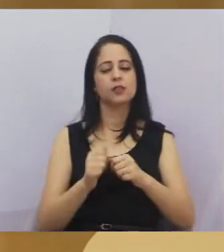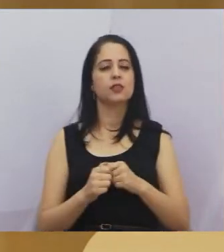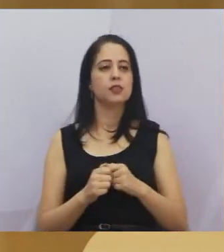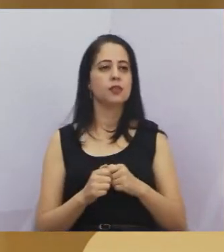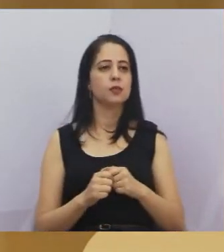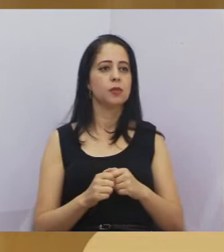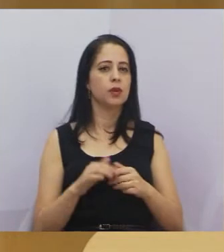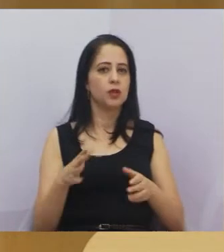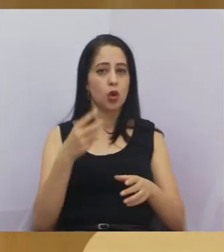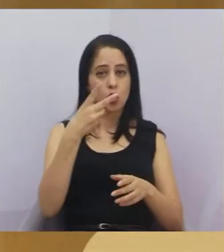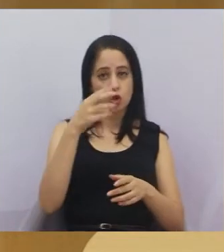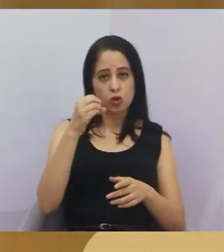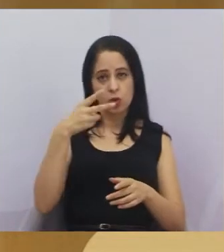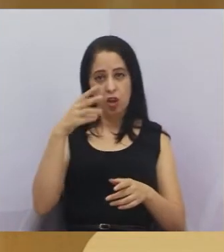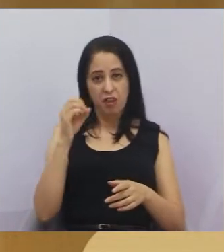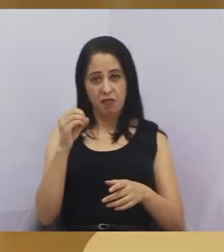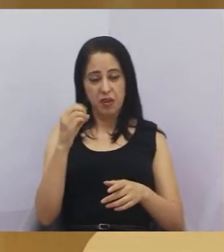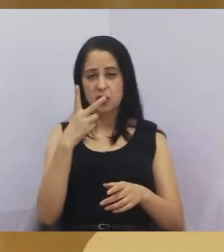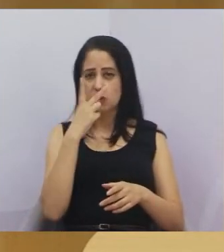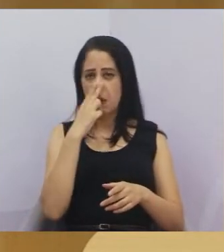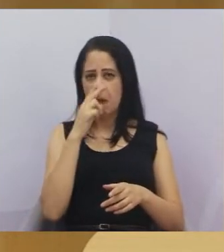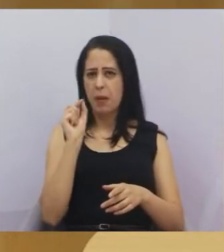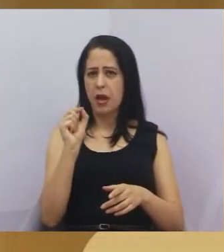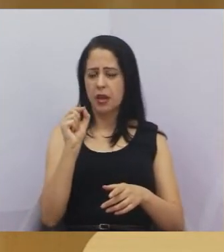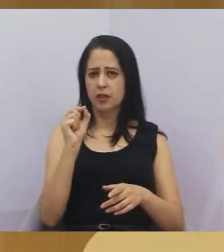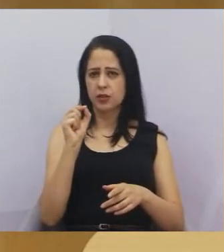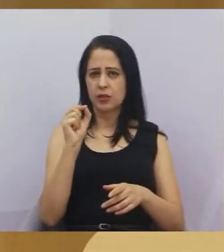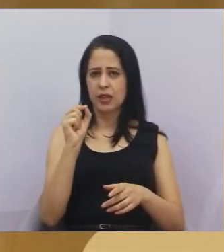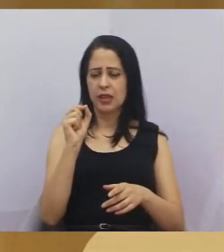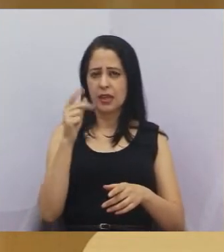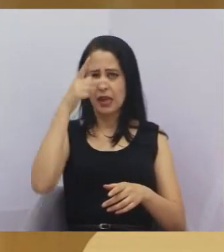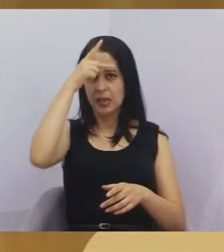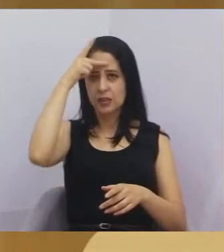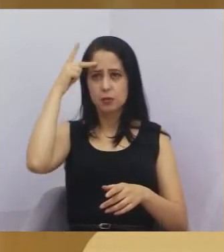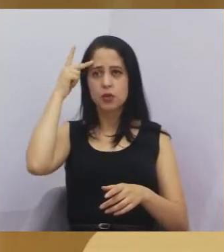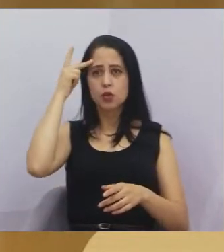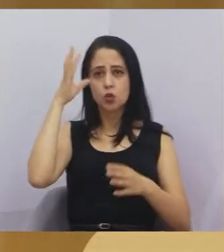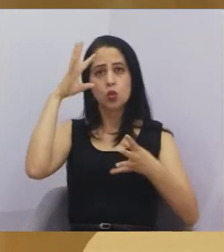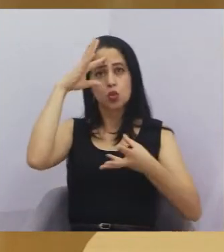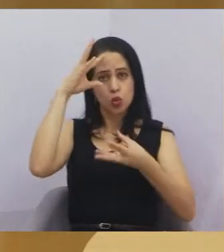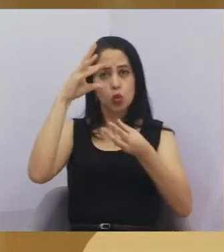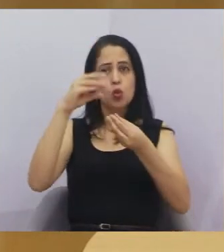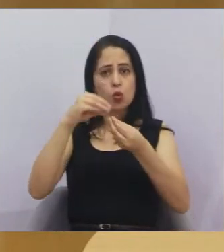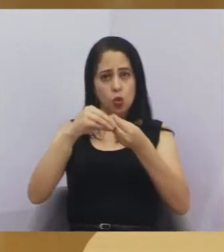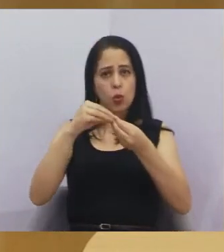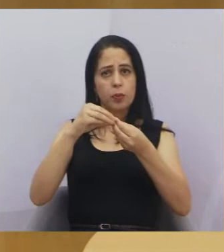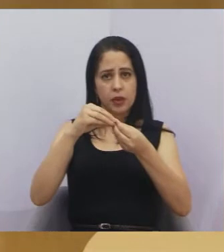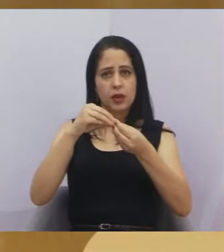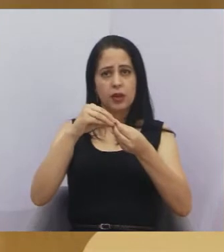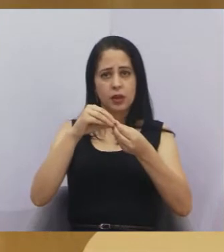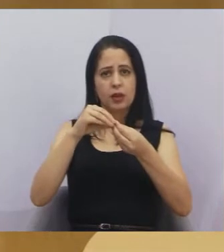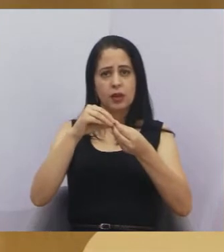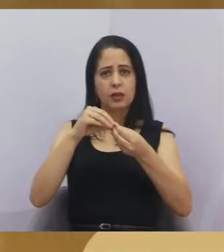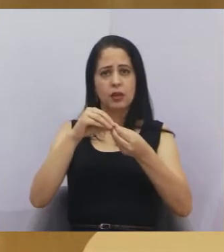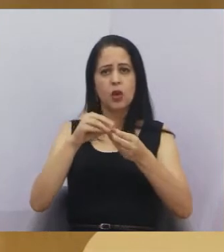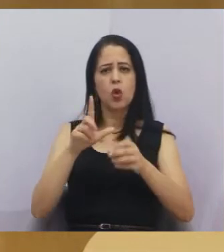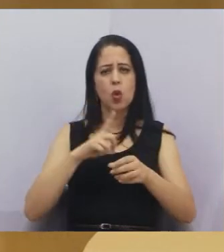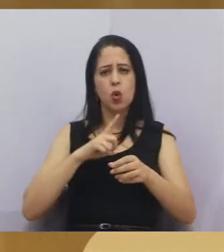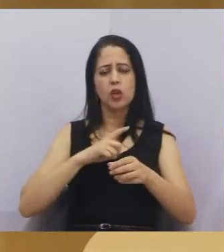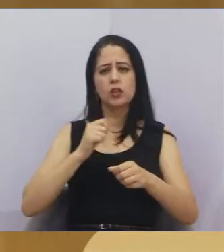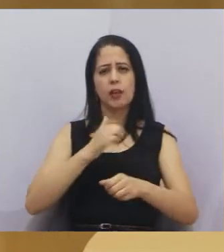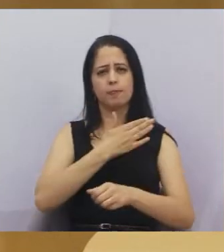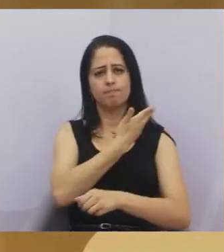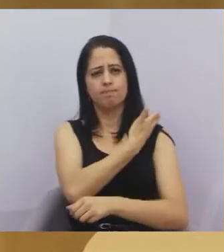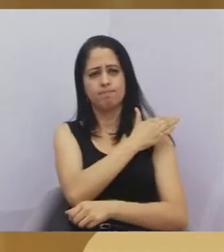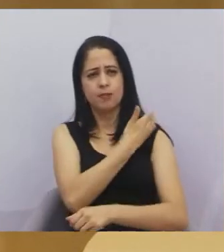sensação que nosso país havia acordado para o enfrentamento e desigualdade racial. por meio de protestos nas urnas, na imprensa e nas redes